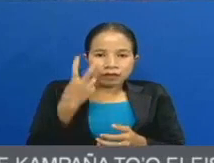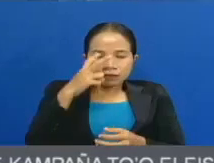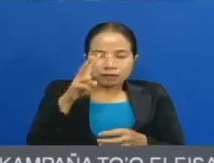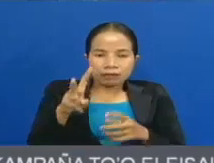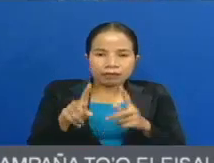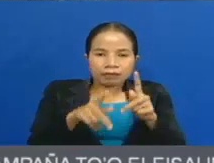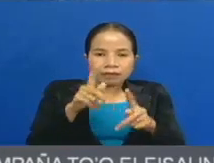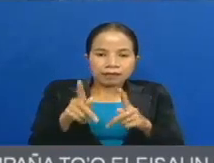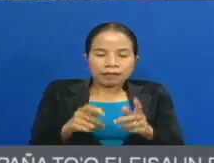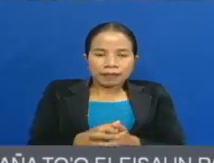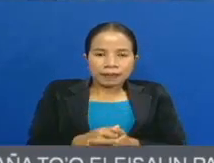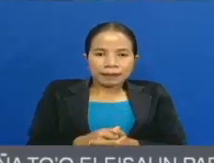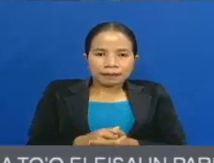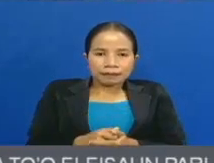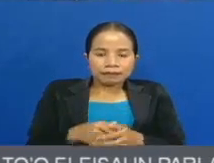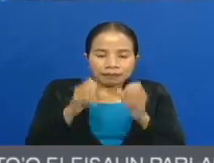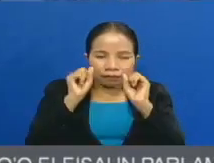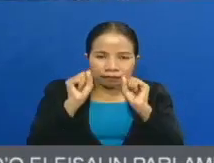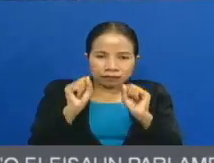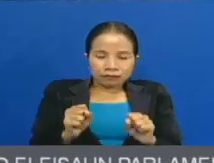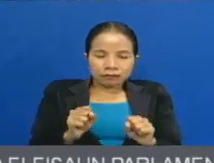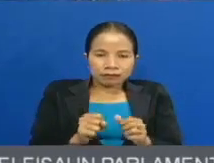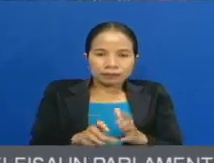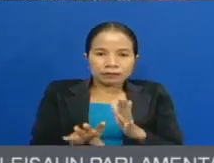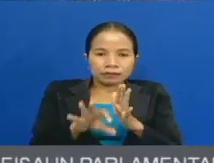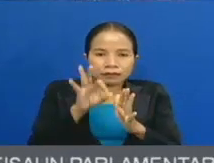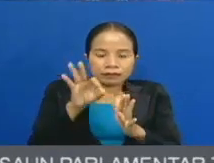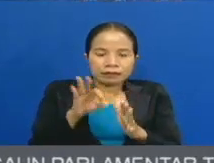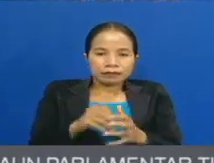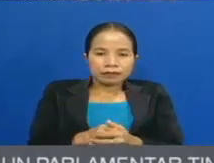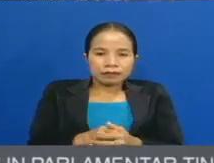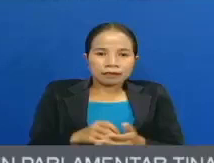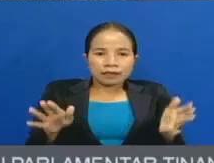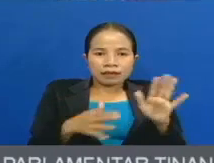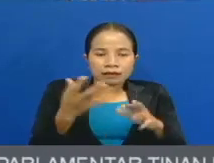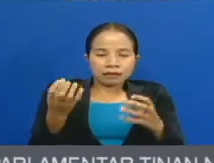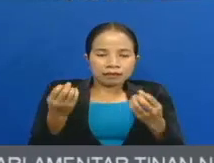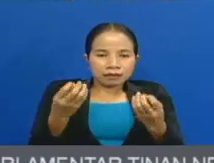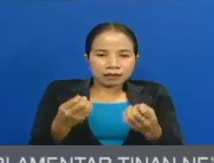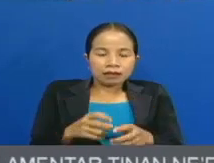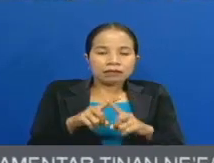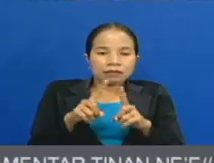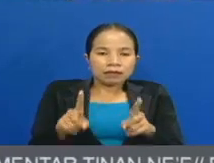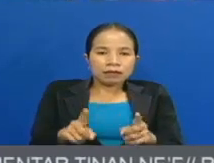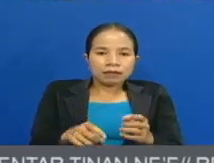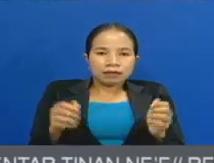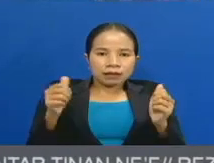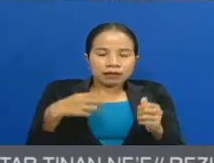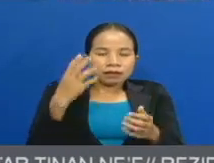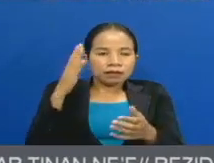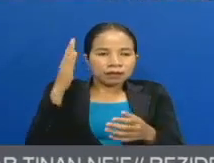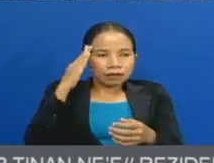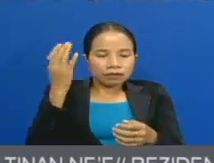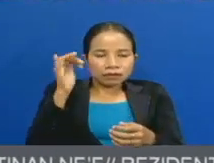podia, e tá bele, retan mate maraclio, mas felizmente a intervenção